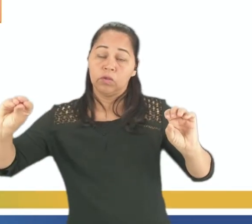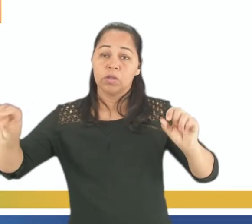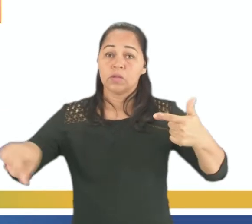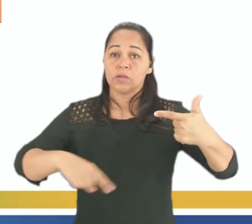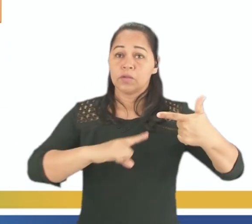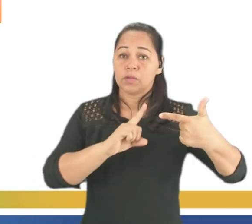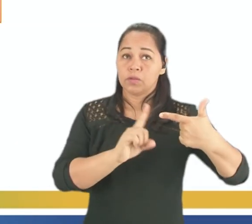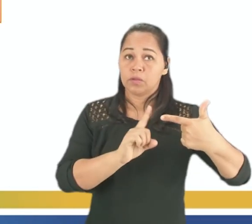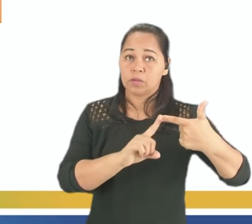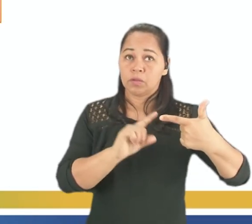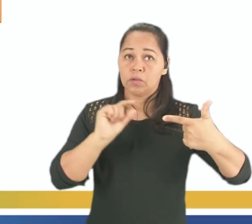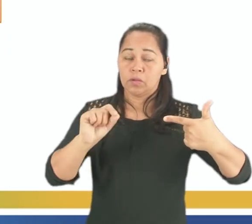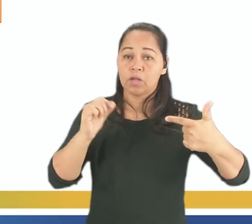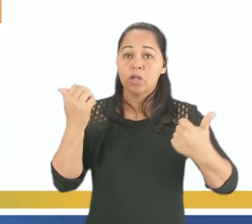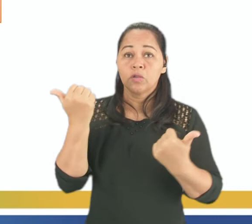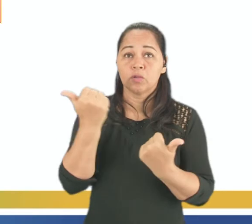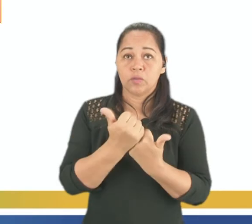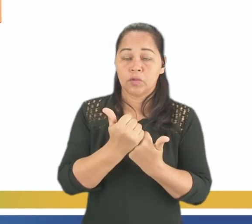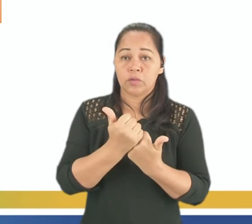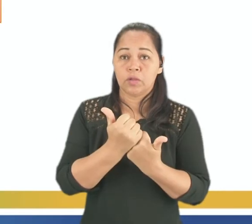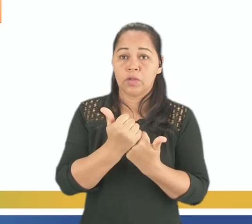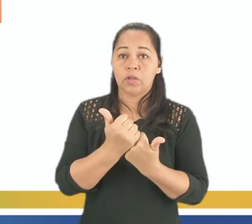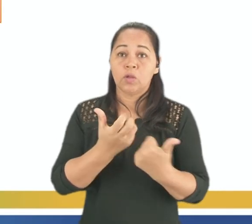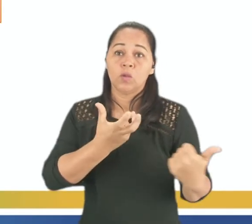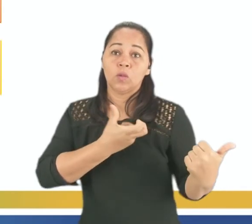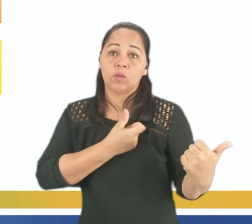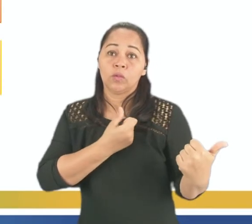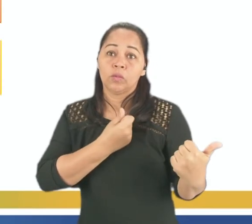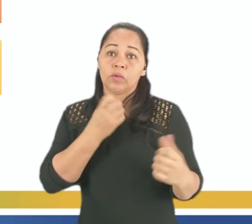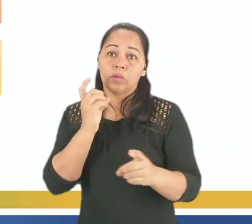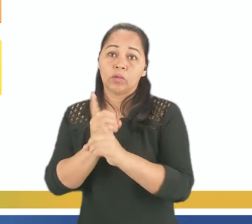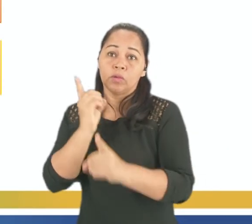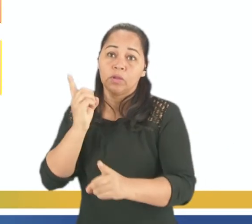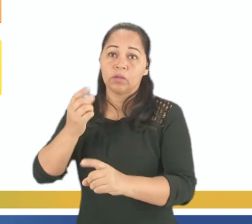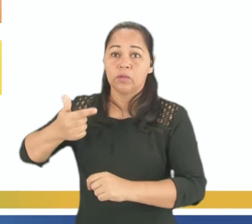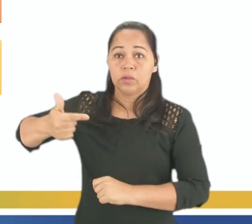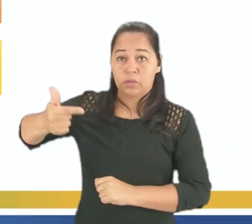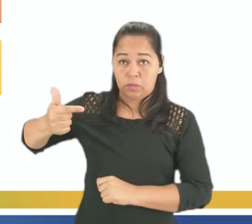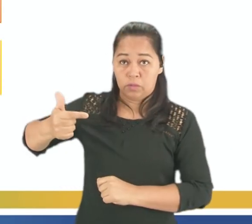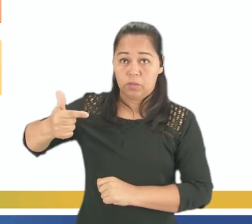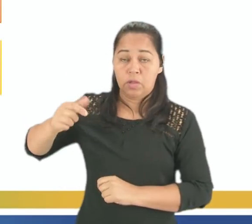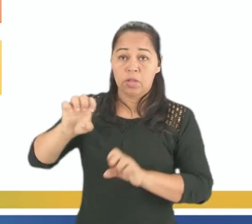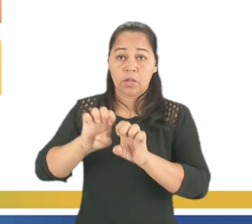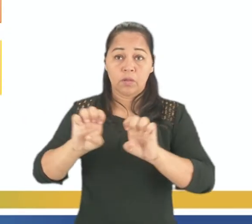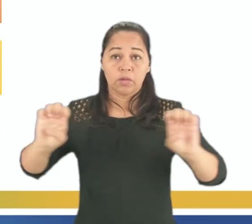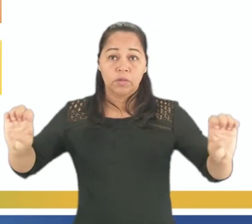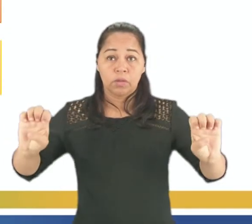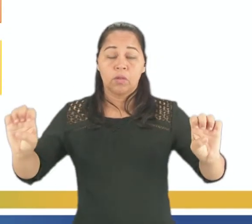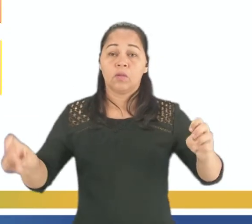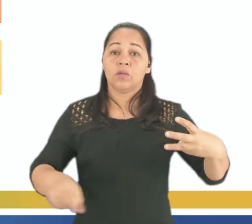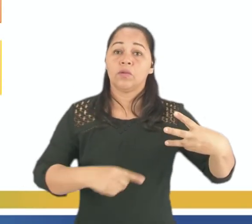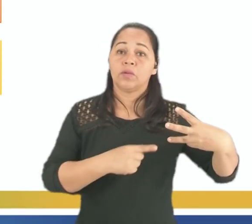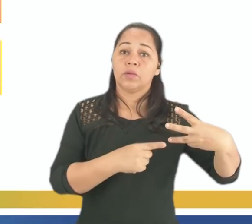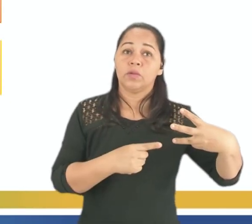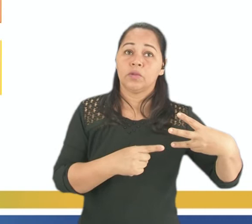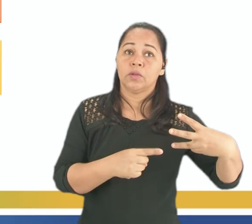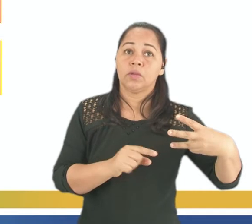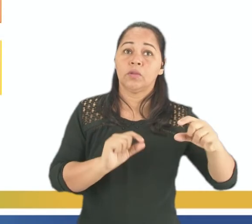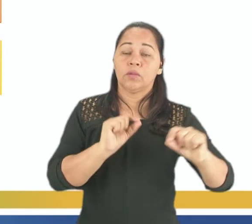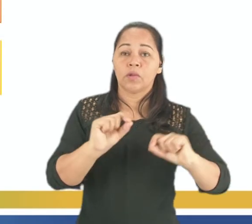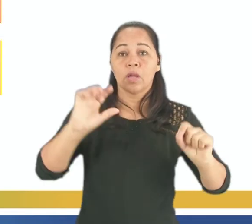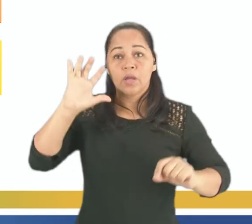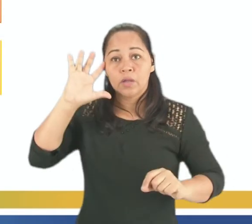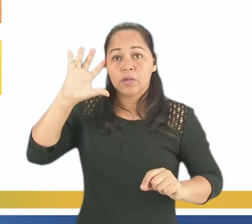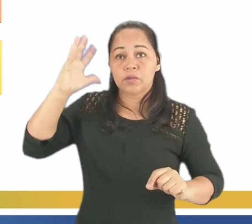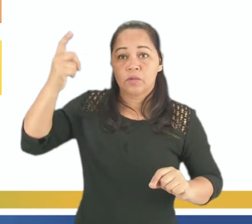2 consiste em substituir o valor encontrado na segunda equação. O passo 3 consiste em resolver